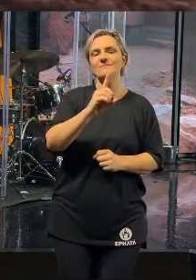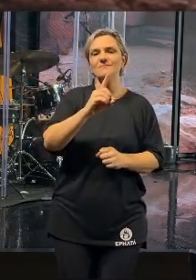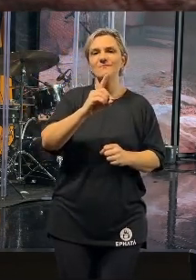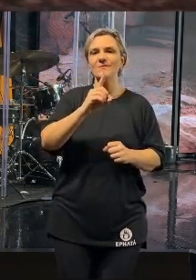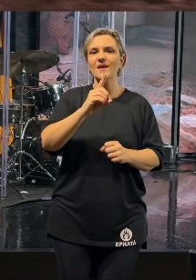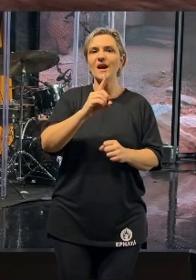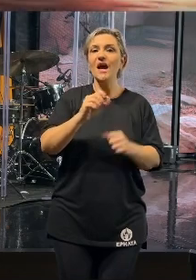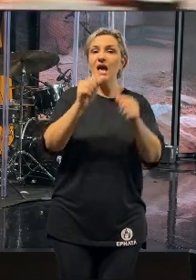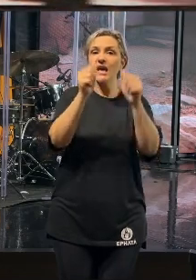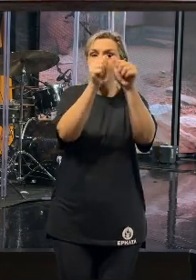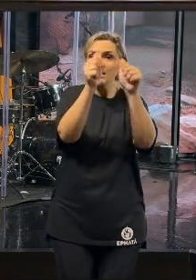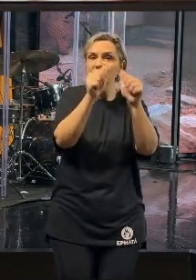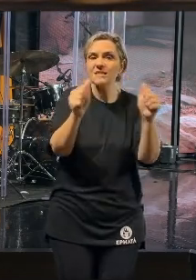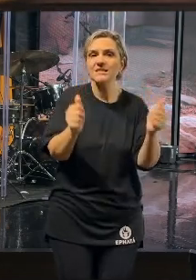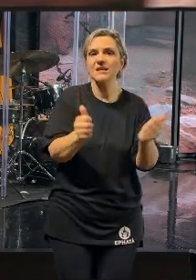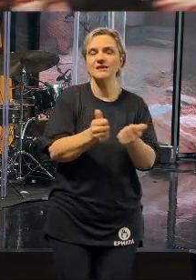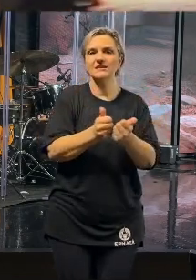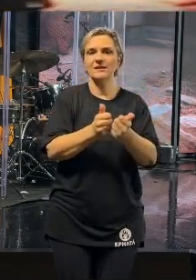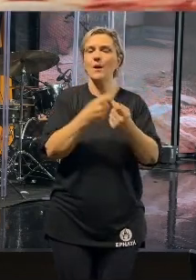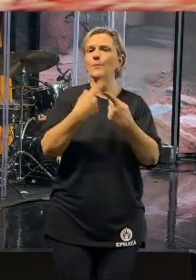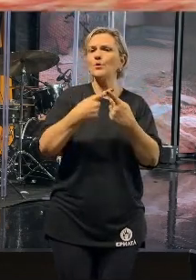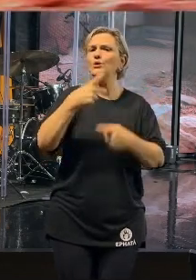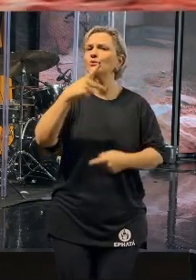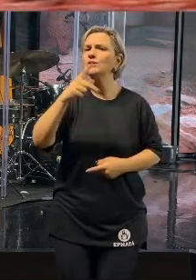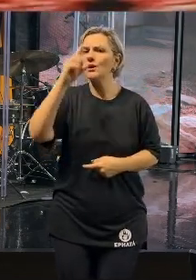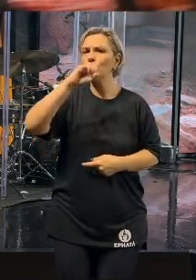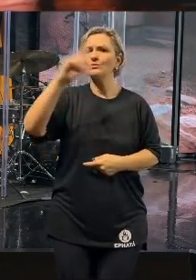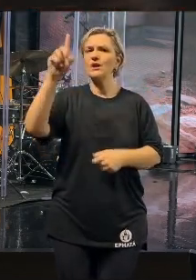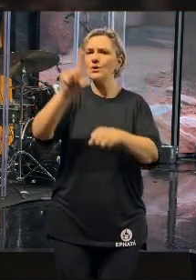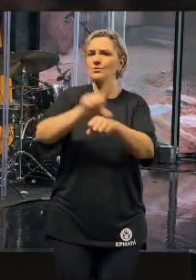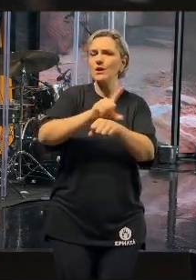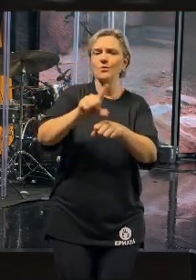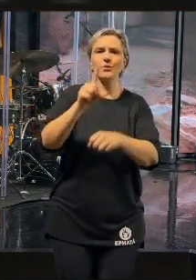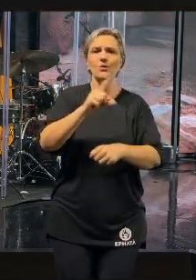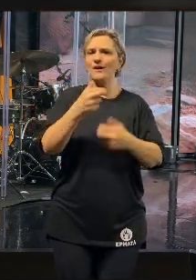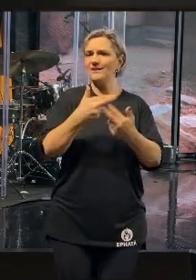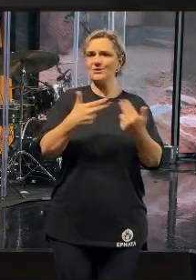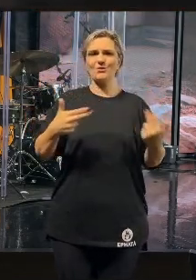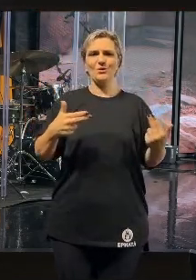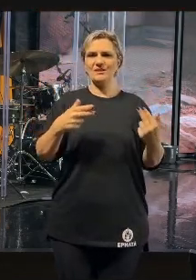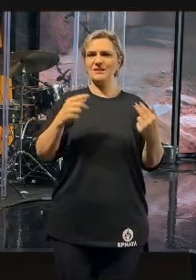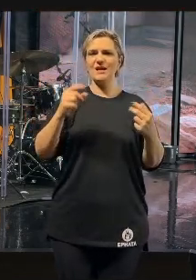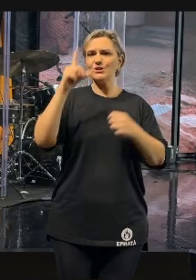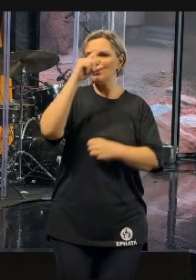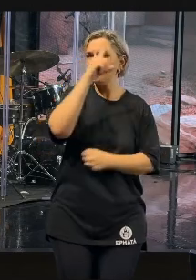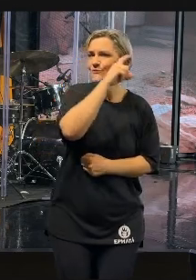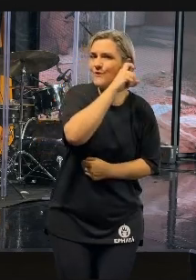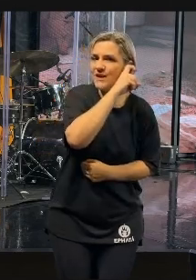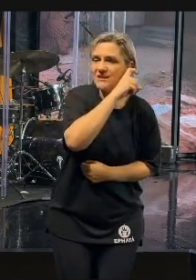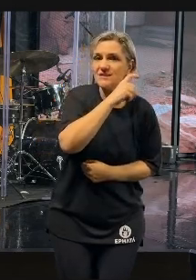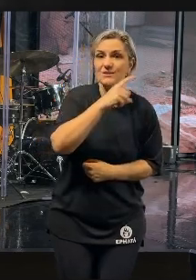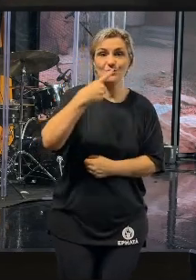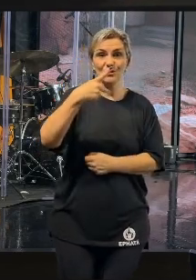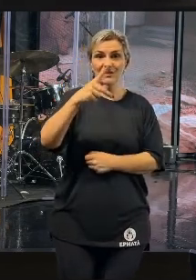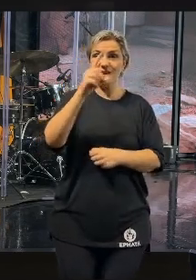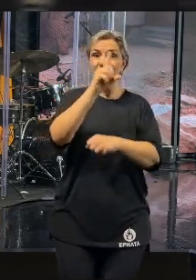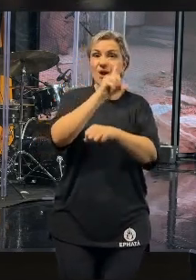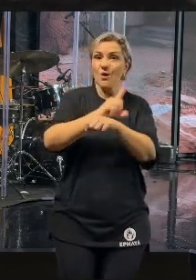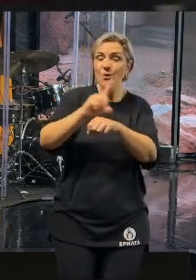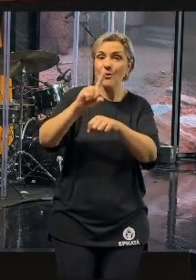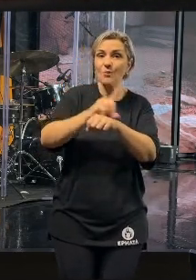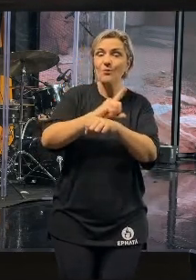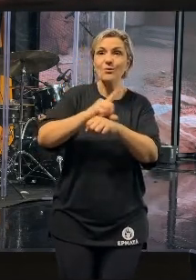Porque o teu Deus, Lagoinha, não é o Deus das coisas difíceis. O teu Deus, Lagoinha, é